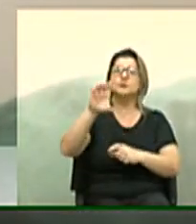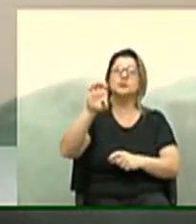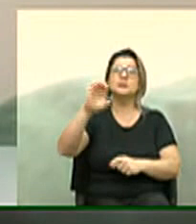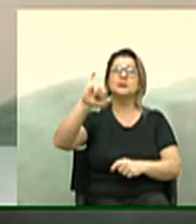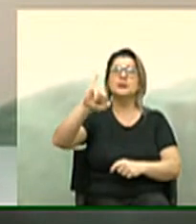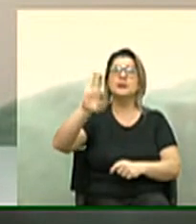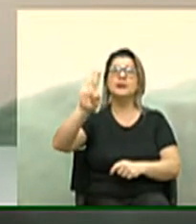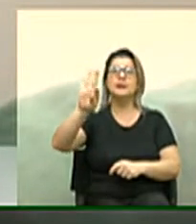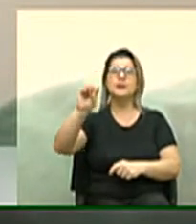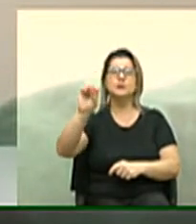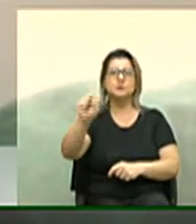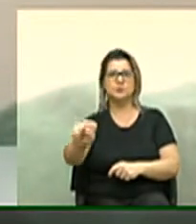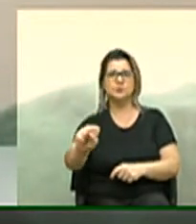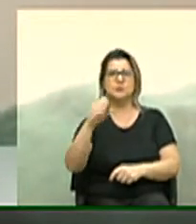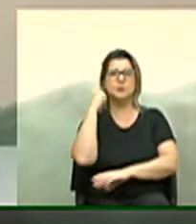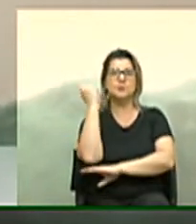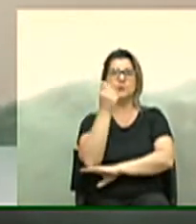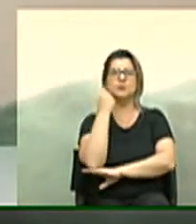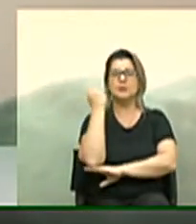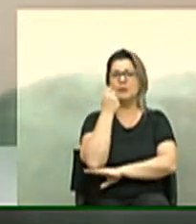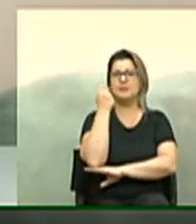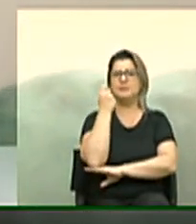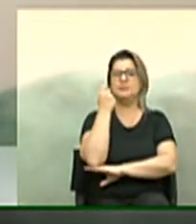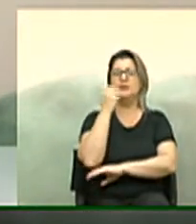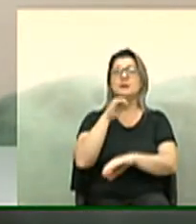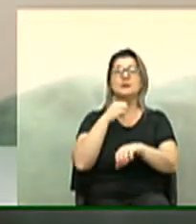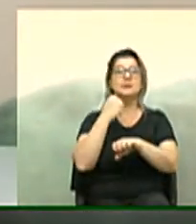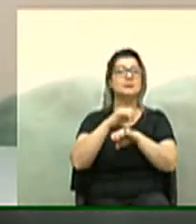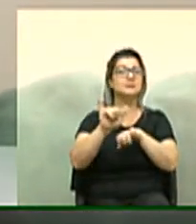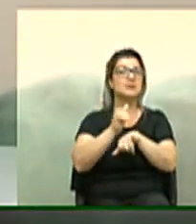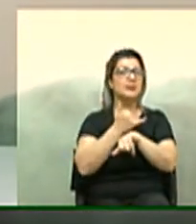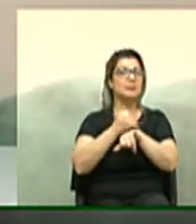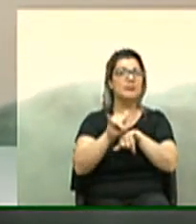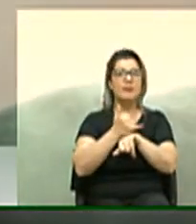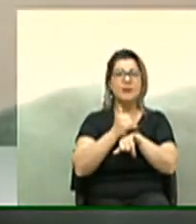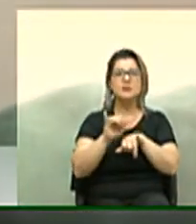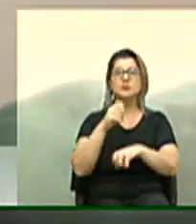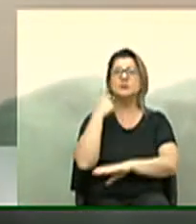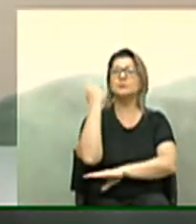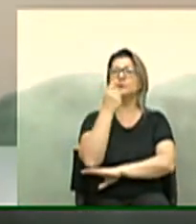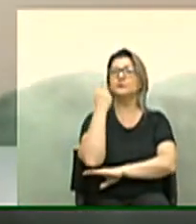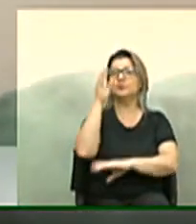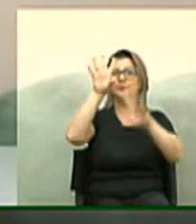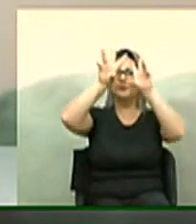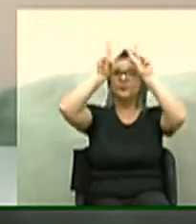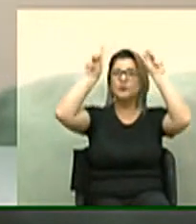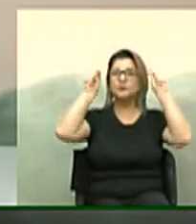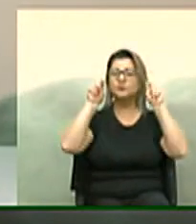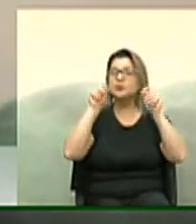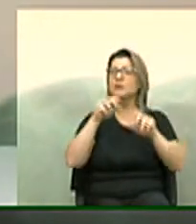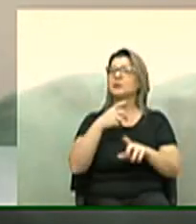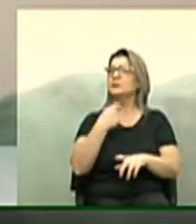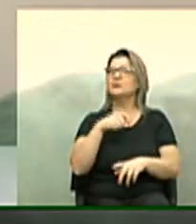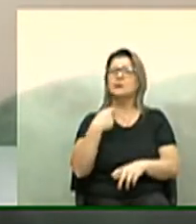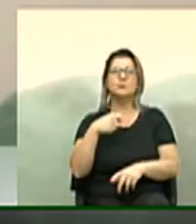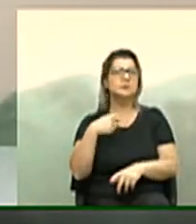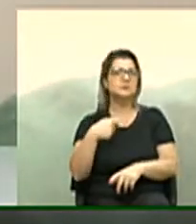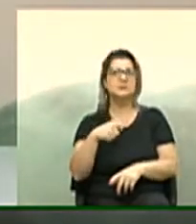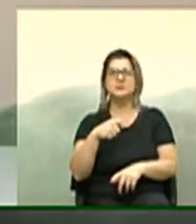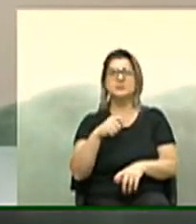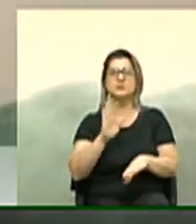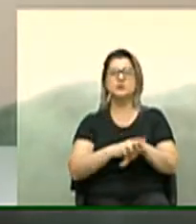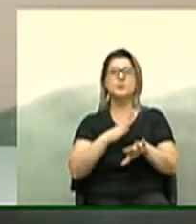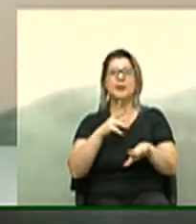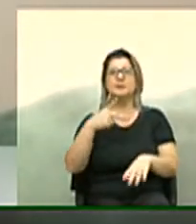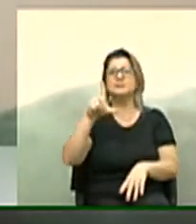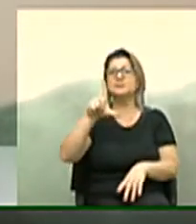que a estratégia da prefeitura é de que não precisava de mais leito. Agora, a realidade mostra que